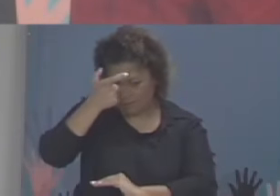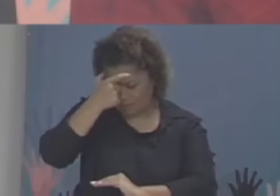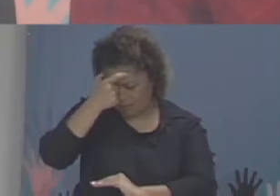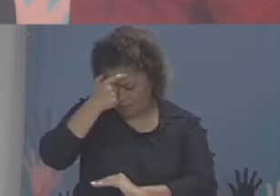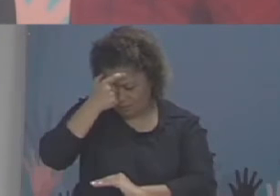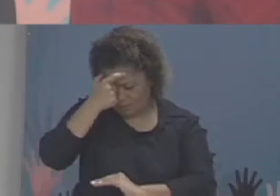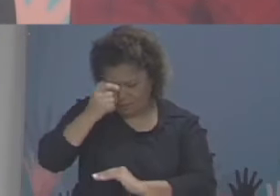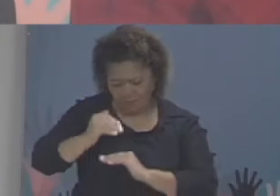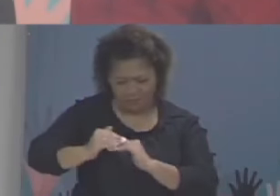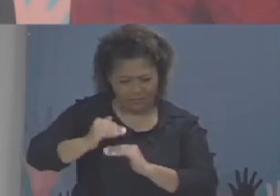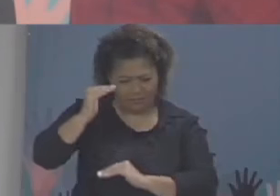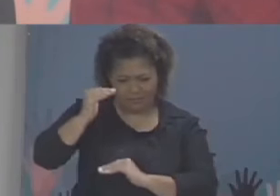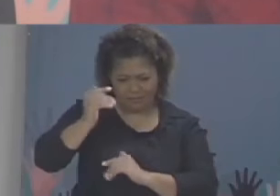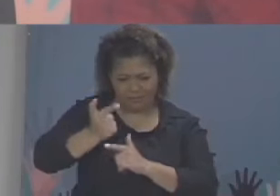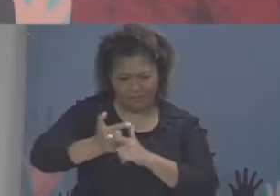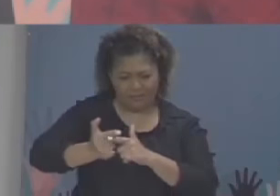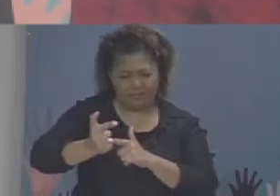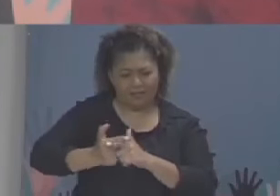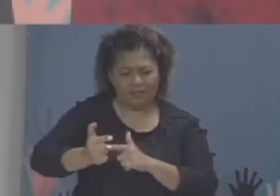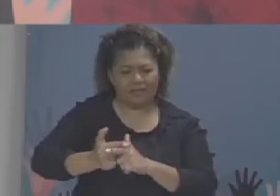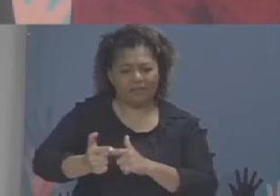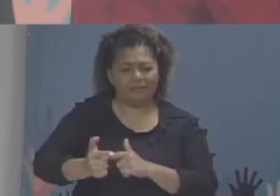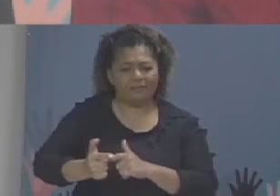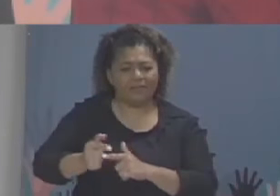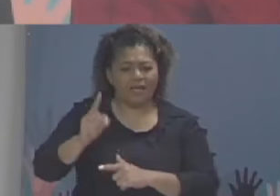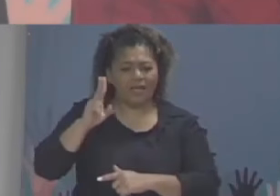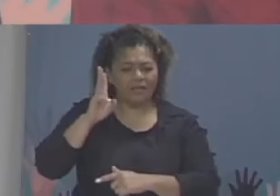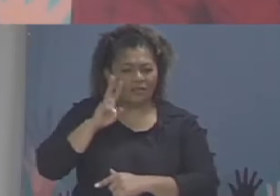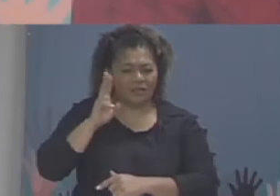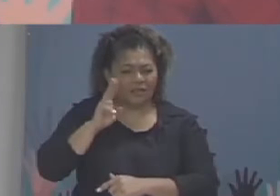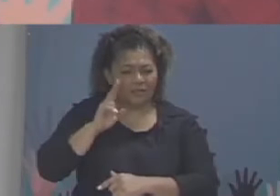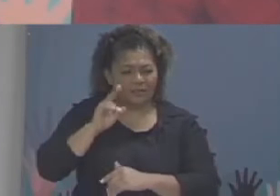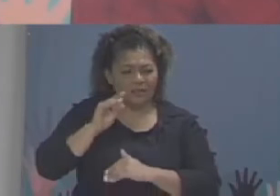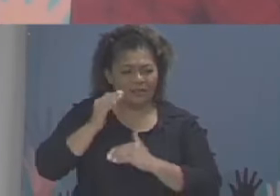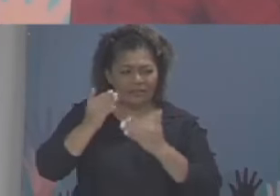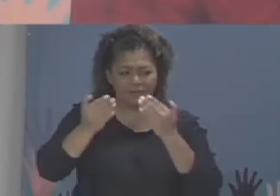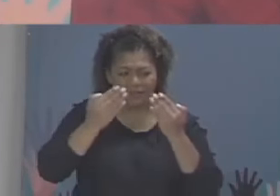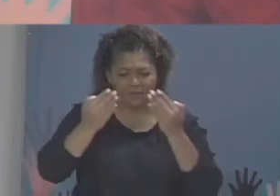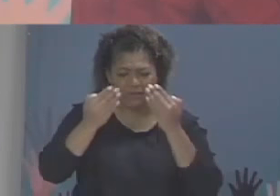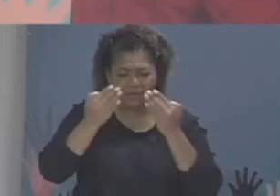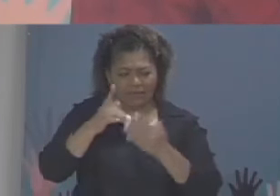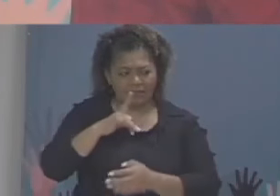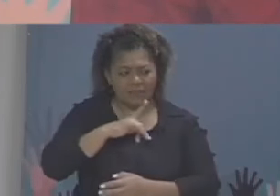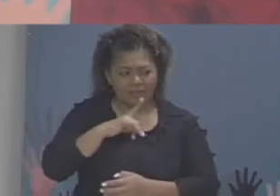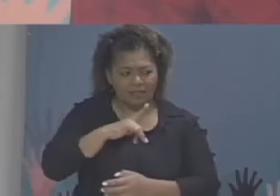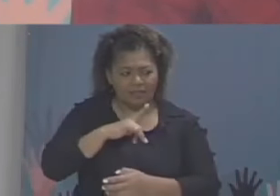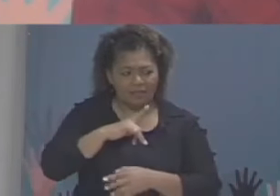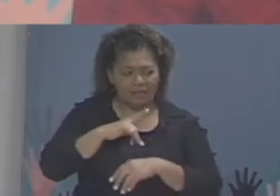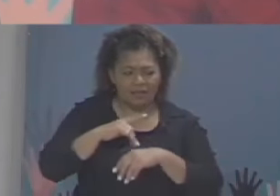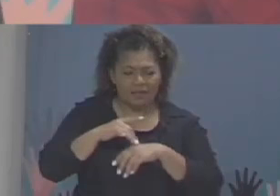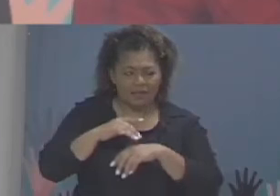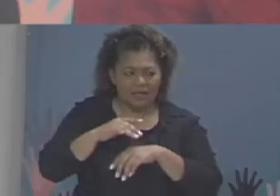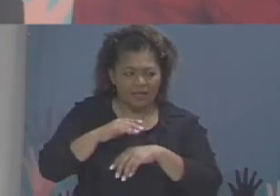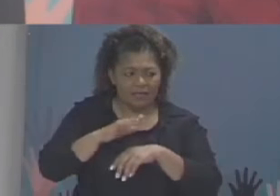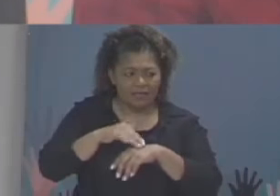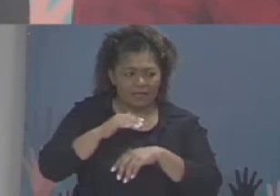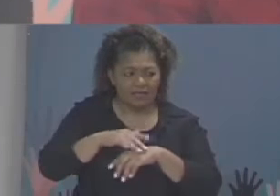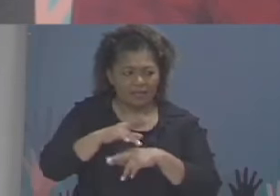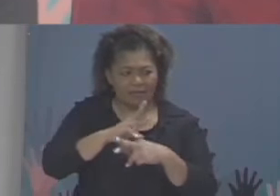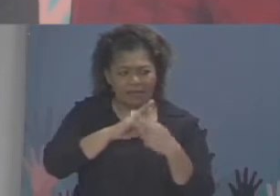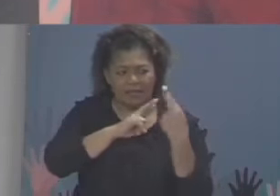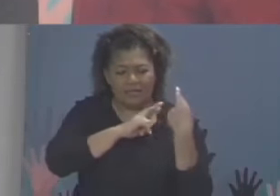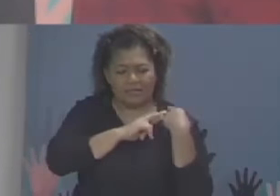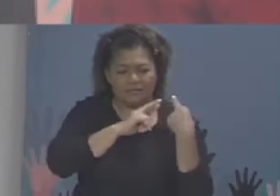de estigmas. Historicamente, a psicologia tem sido muitas vezes chamada para esse papel, a de produtora de